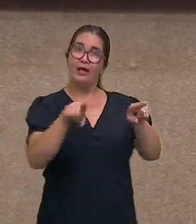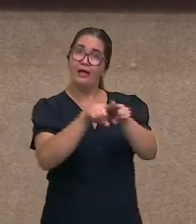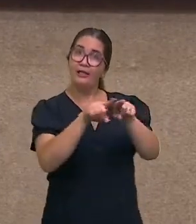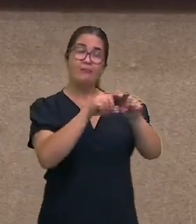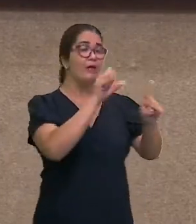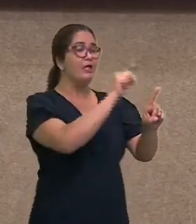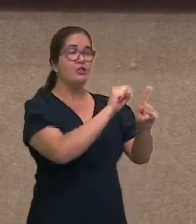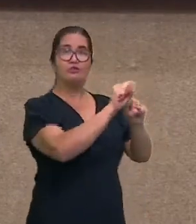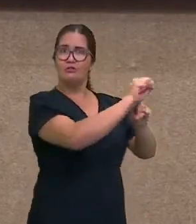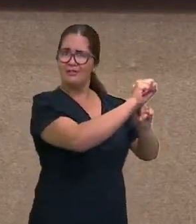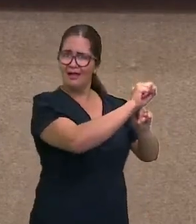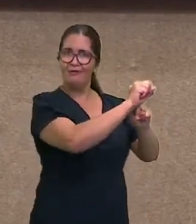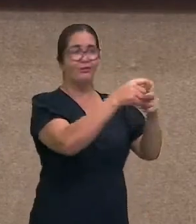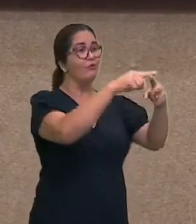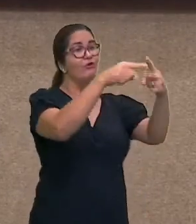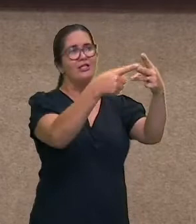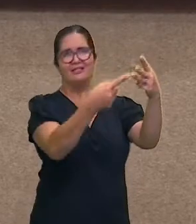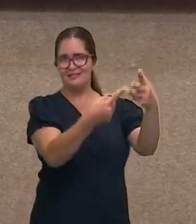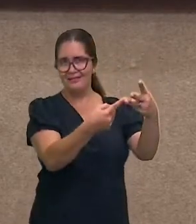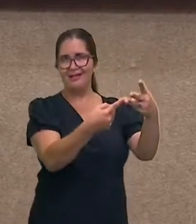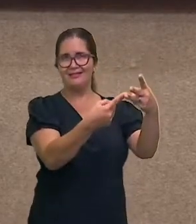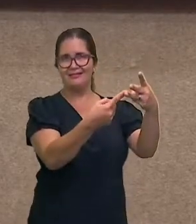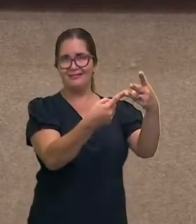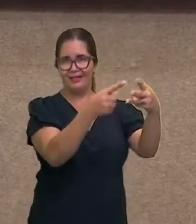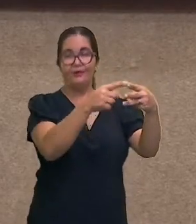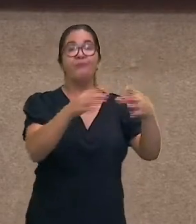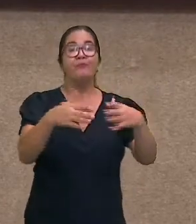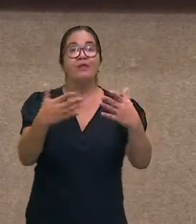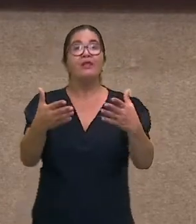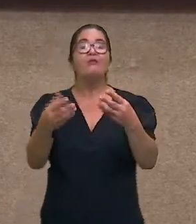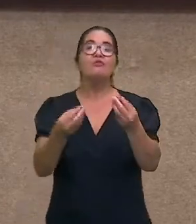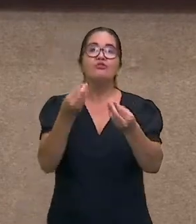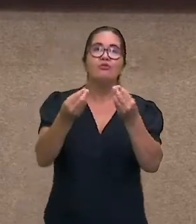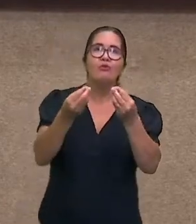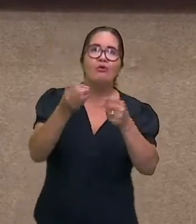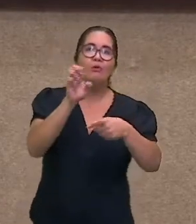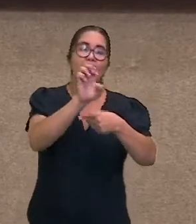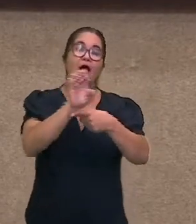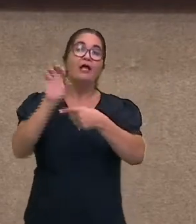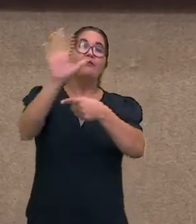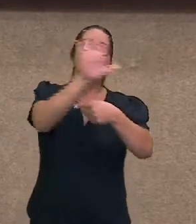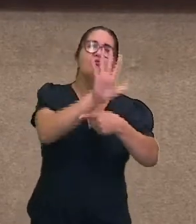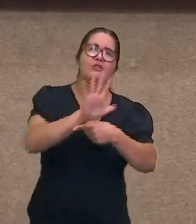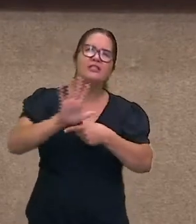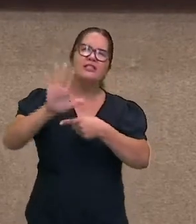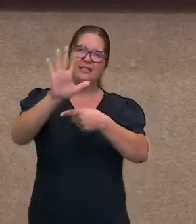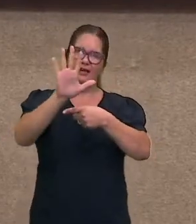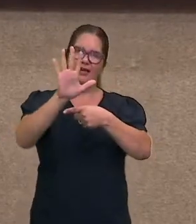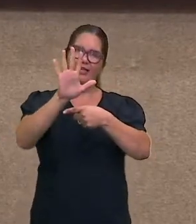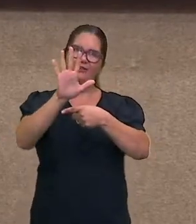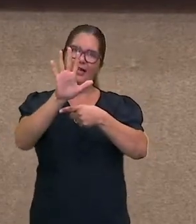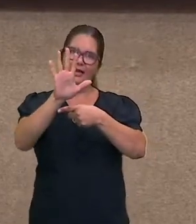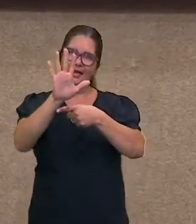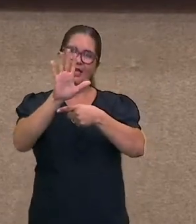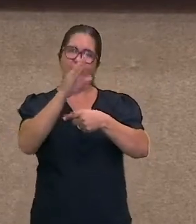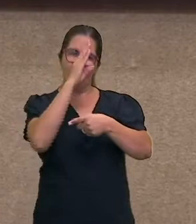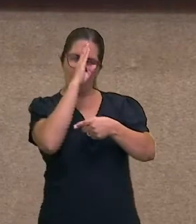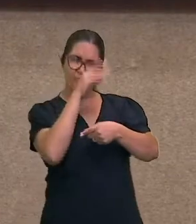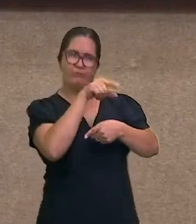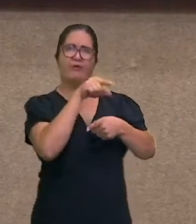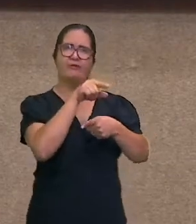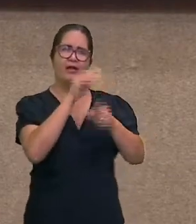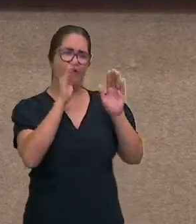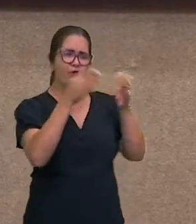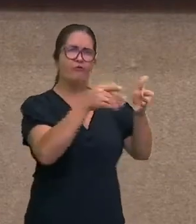contra o mercantilismo e a intervenção do Estado na economia. Basicamente, a visão liberal de